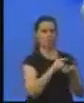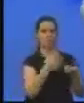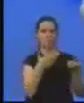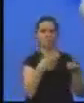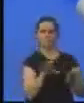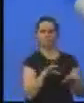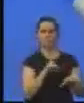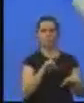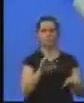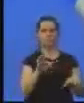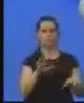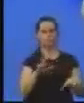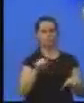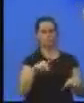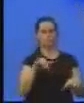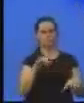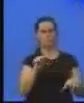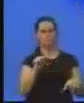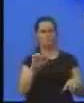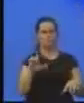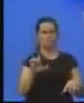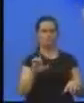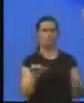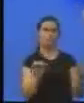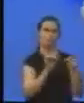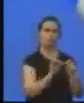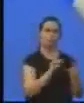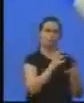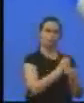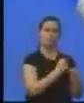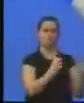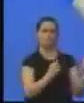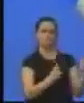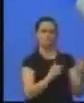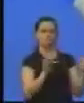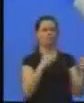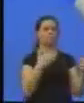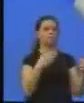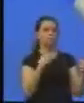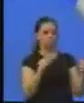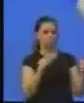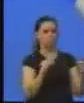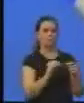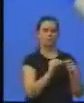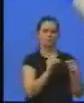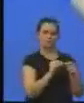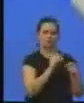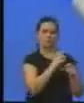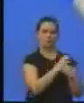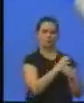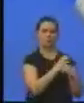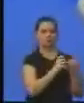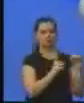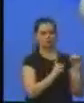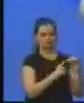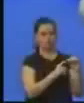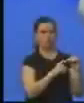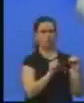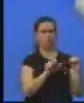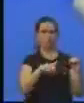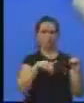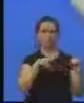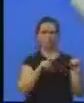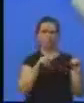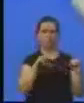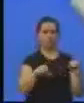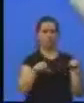usar diferencial. Bom, então o que eu vou fazer? Primeiro eu tenho que identificar qual é a função que eu estou trabalhando. Função seno. Seno de x. Então, f de